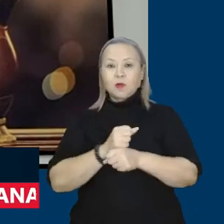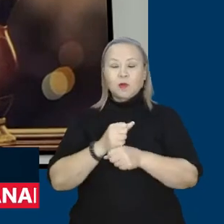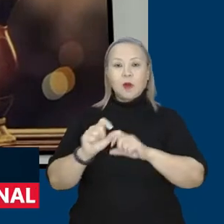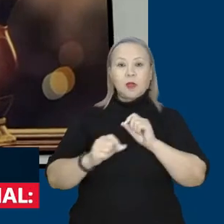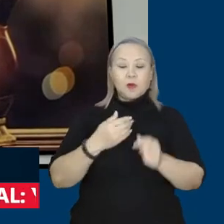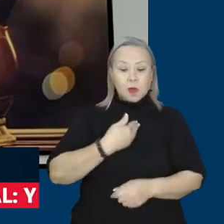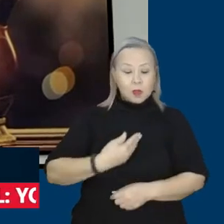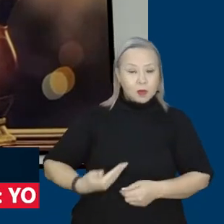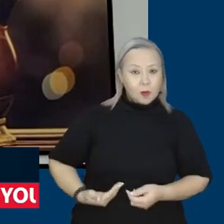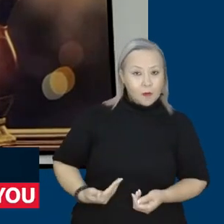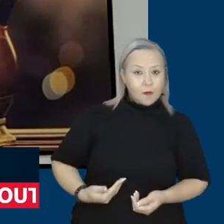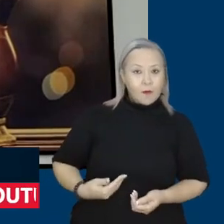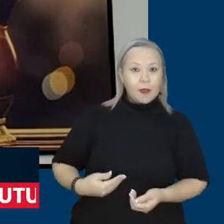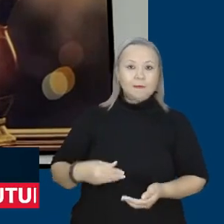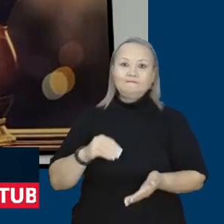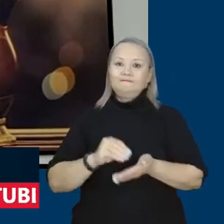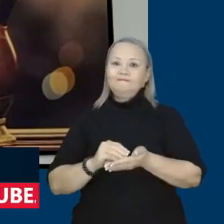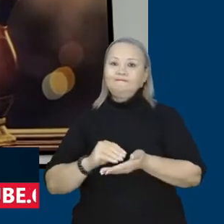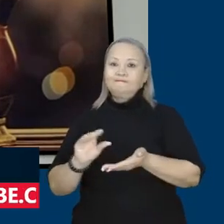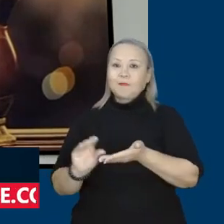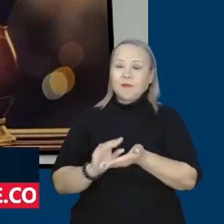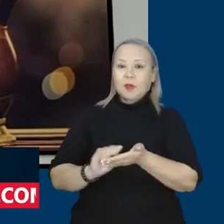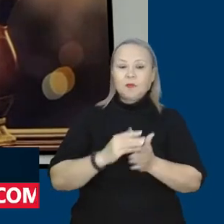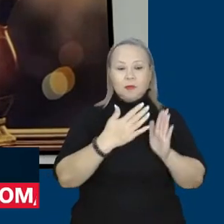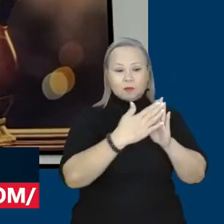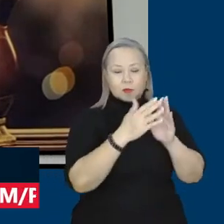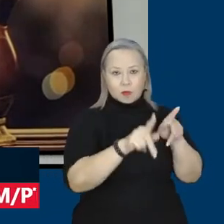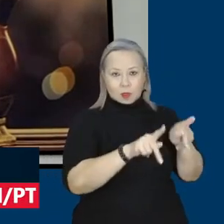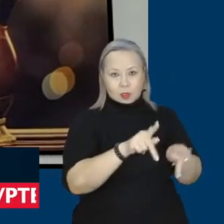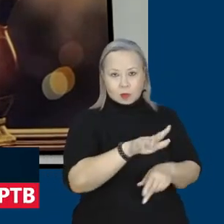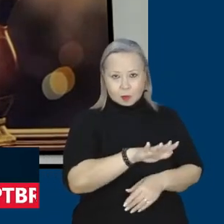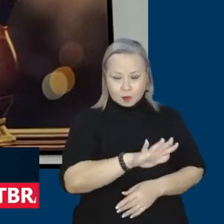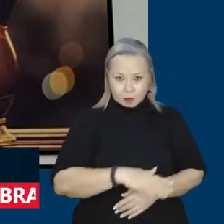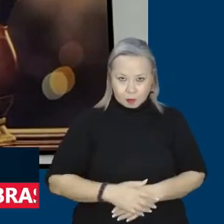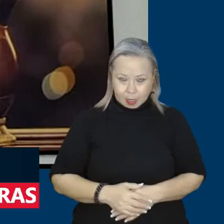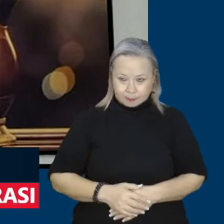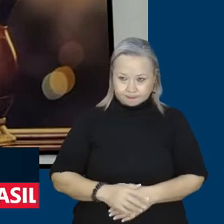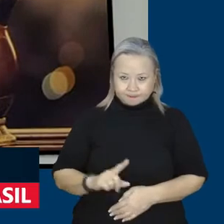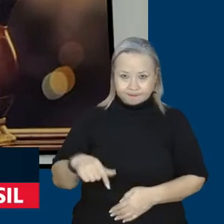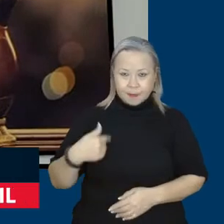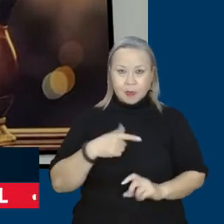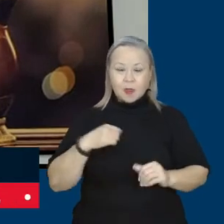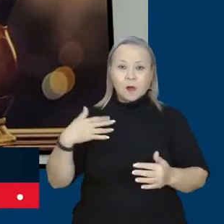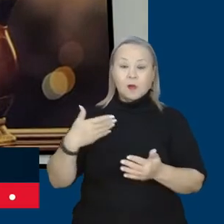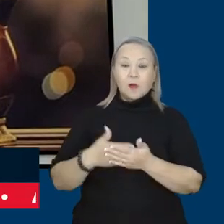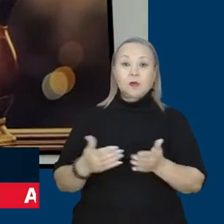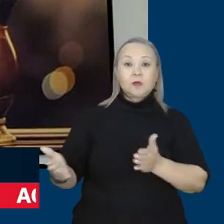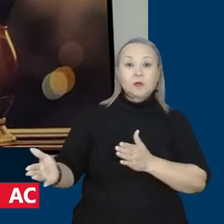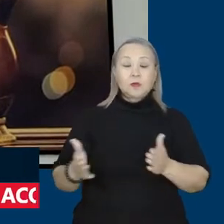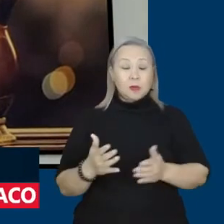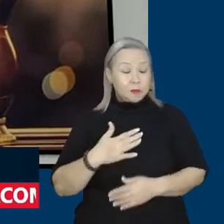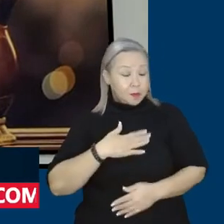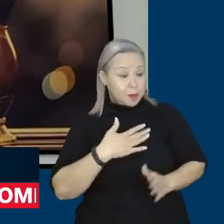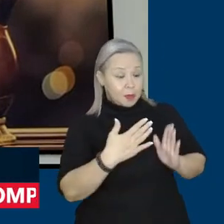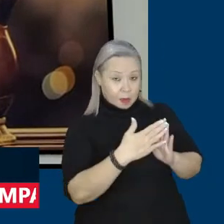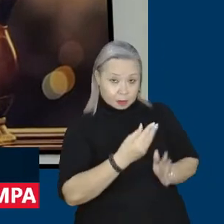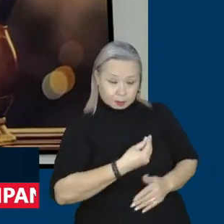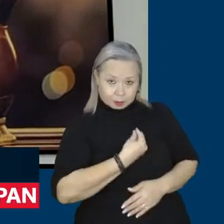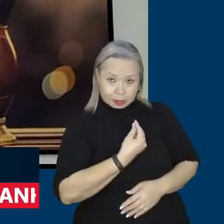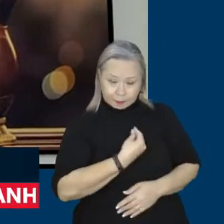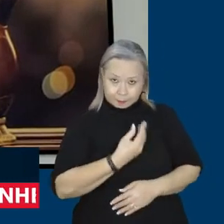por exemplo em moradia popular e Ou seja no nosso tempo Minha Casa Minha Vida